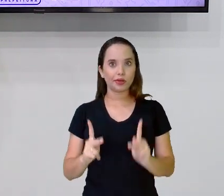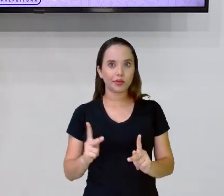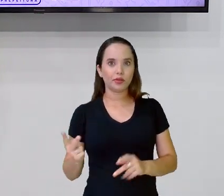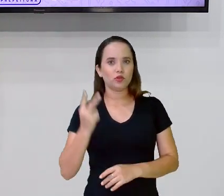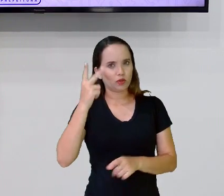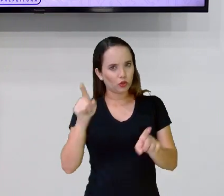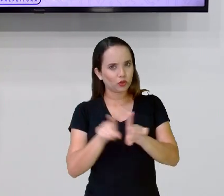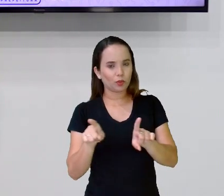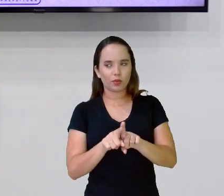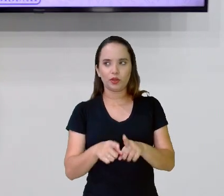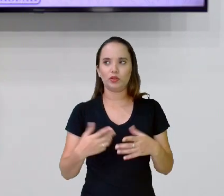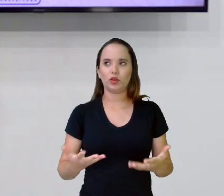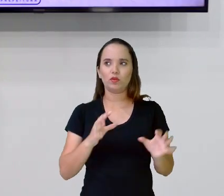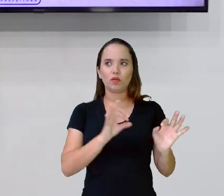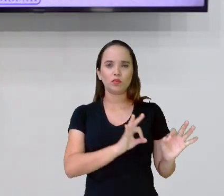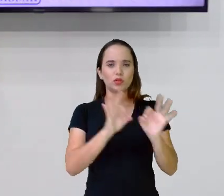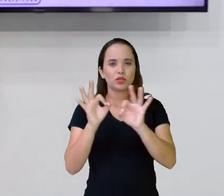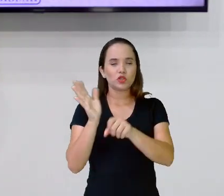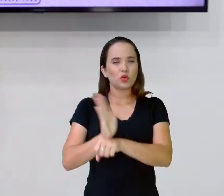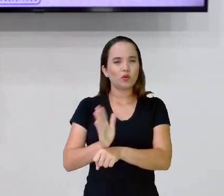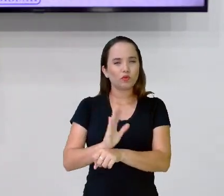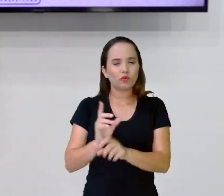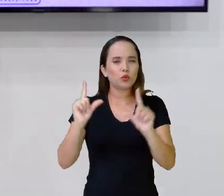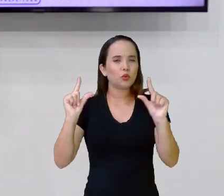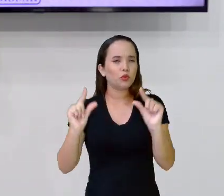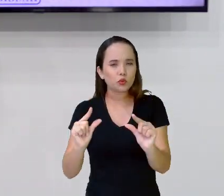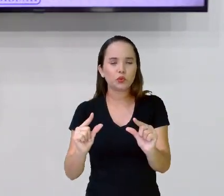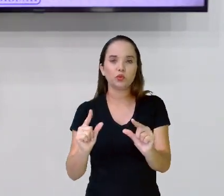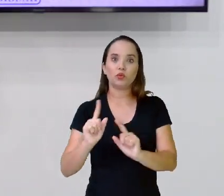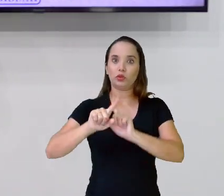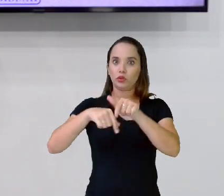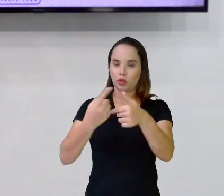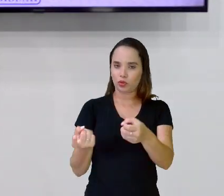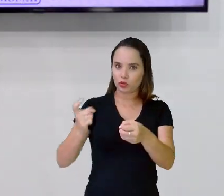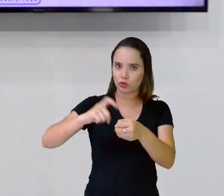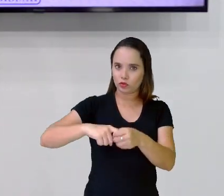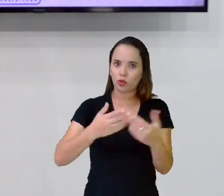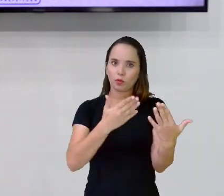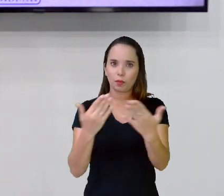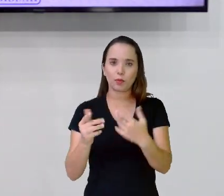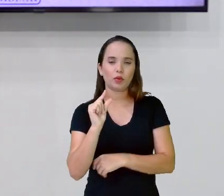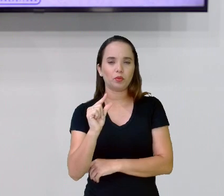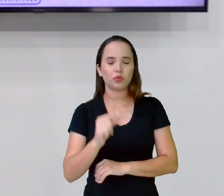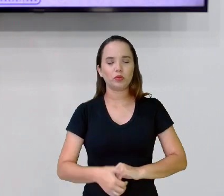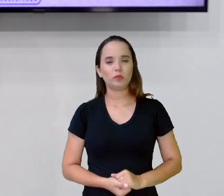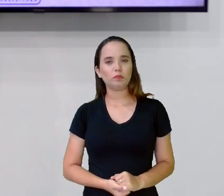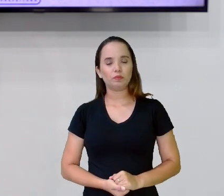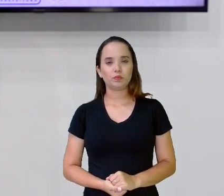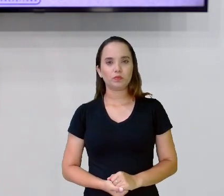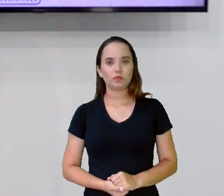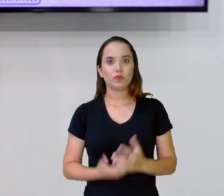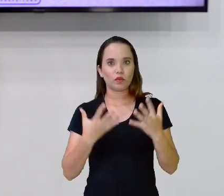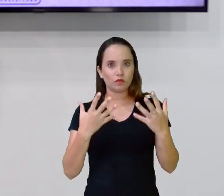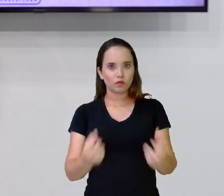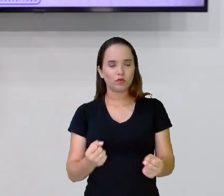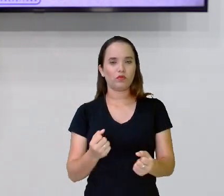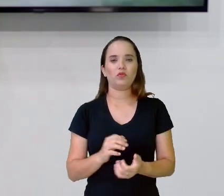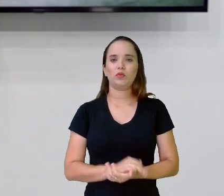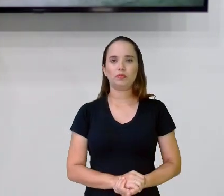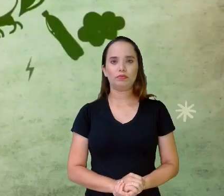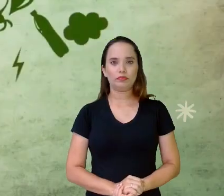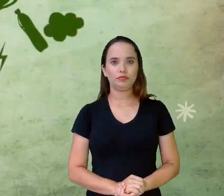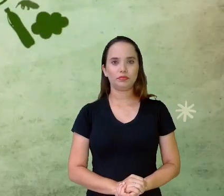valores. Então, a gente vai assistir um vídeo bem curtinho aí e daqui a pouco a gente volta para conversar mais um pouquinho, certo? Então, vamos embora aqui para